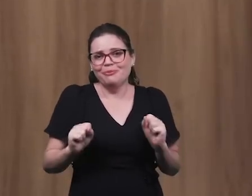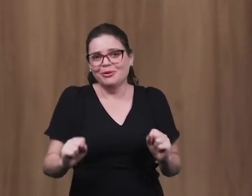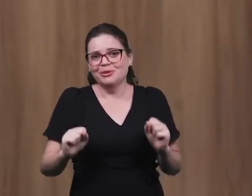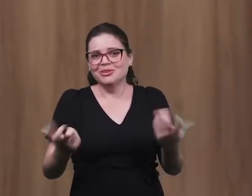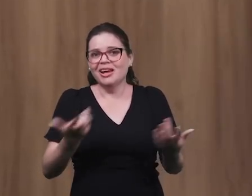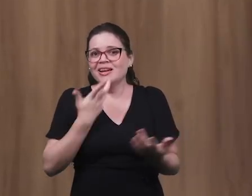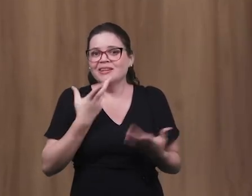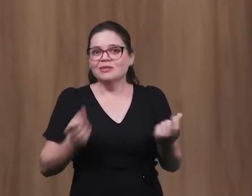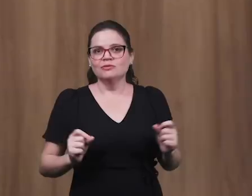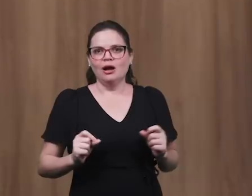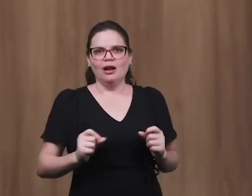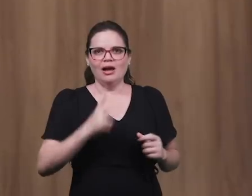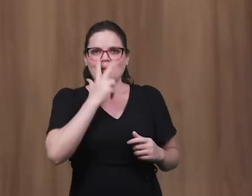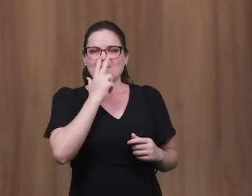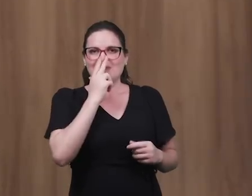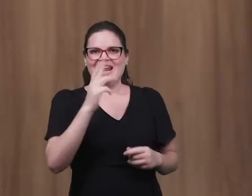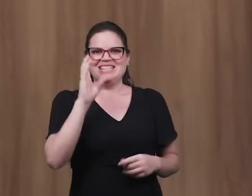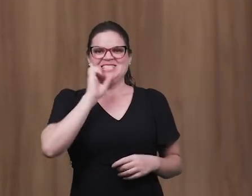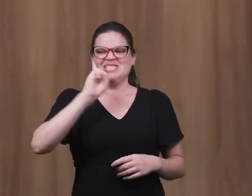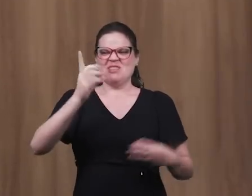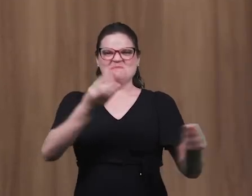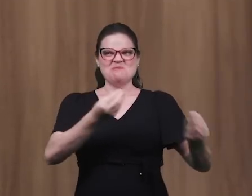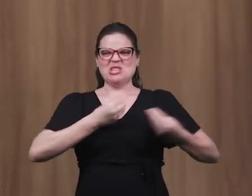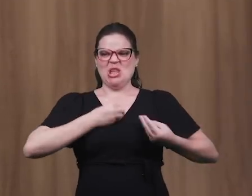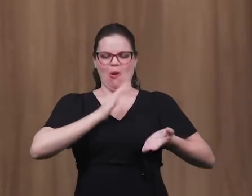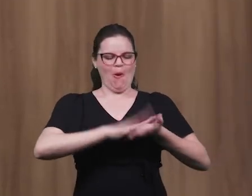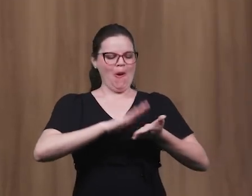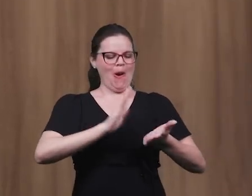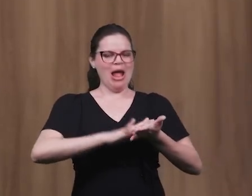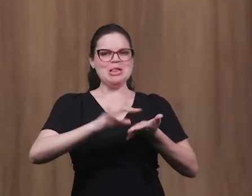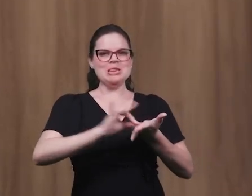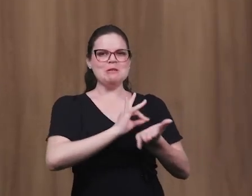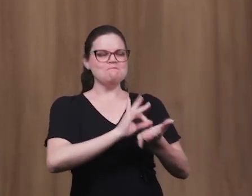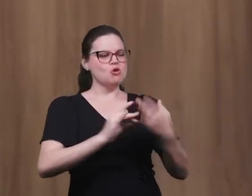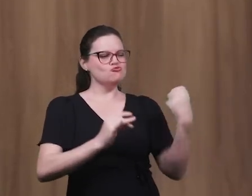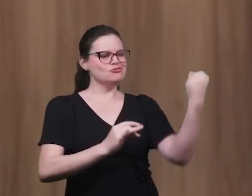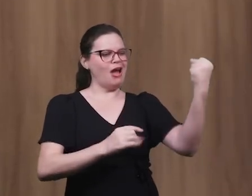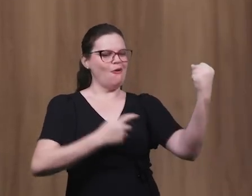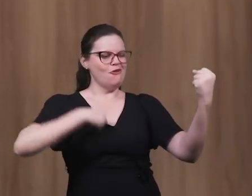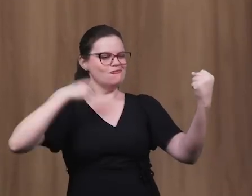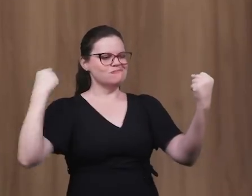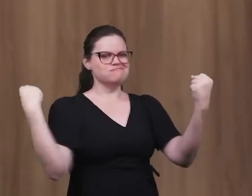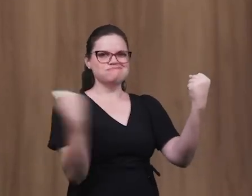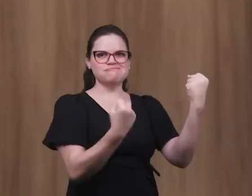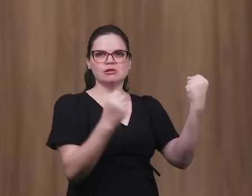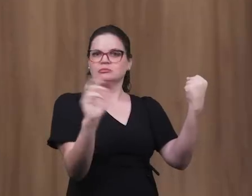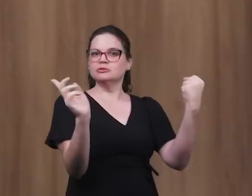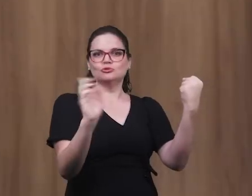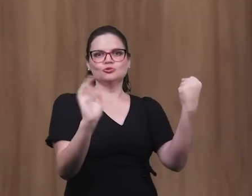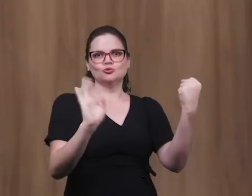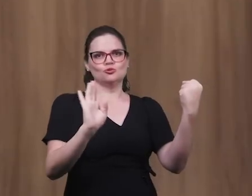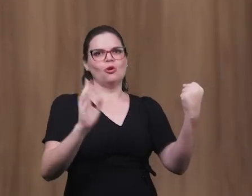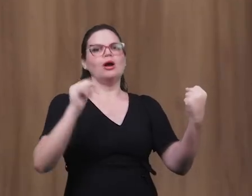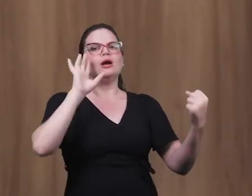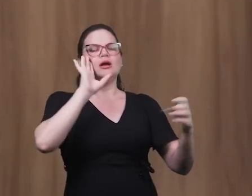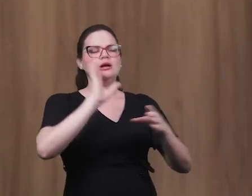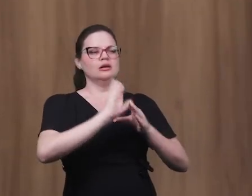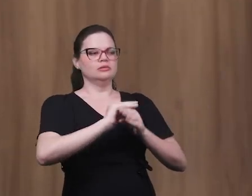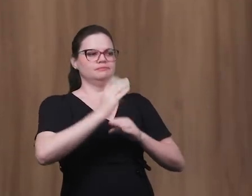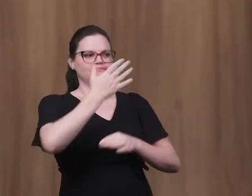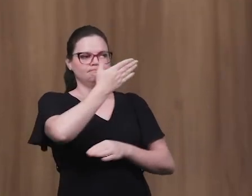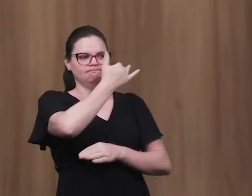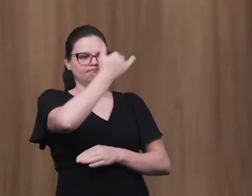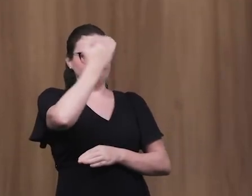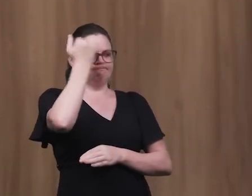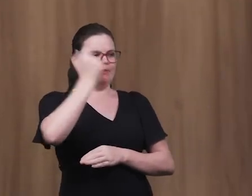Deus entregou o inimigo na minha mão. Mas ele não. Ele mostrou que ele aplicava bem o conhecimento e